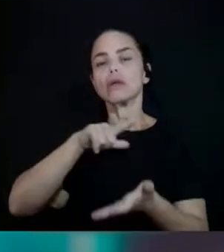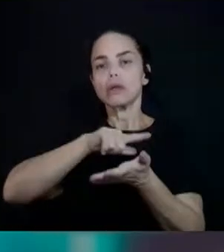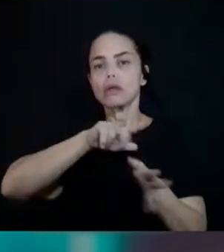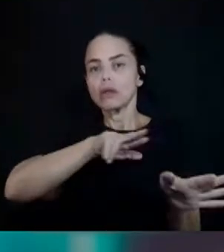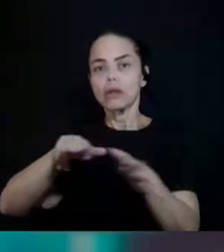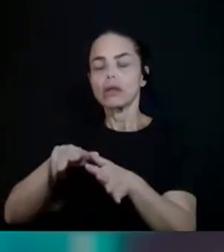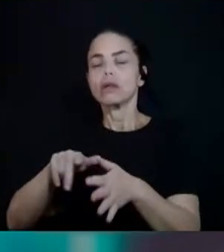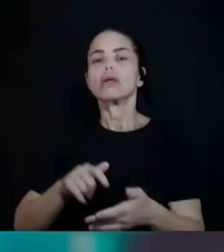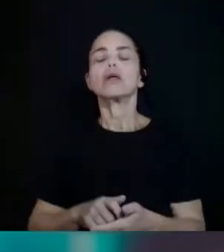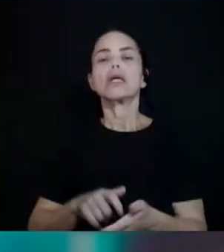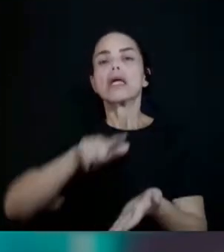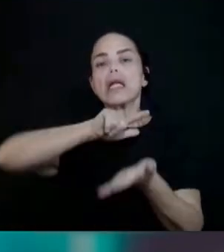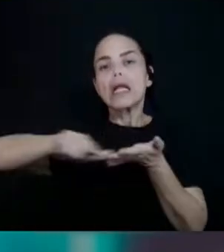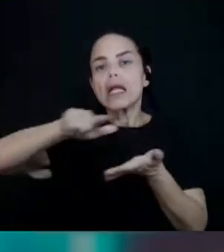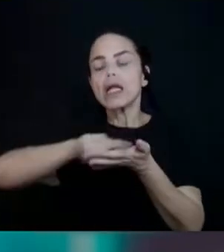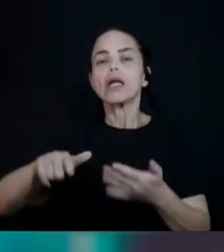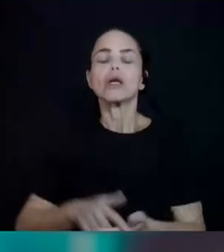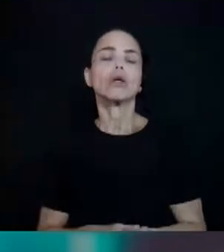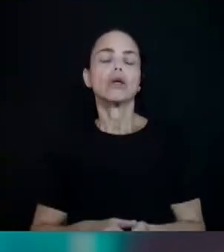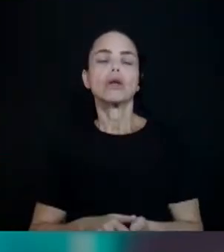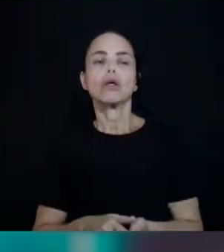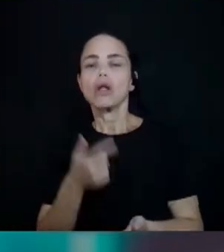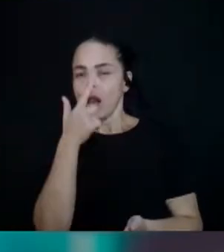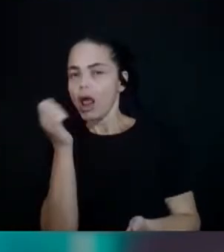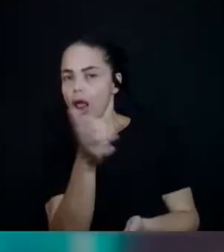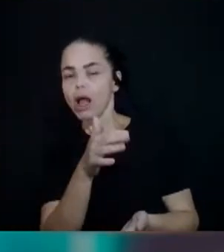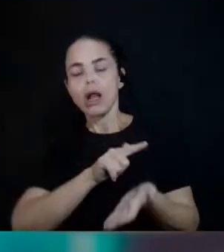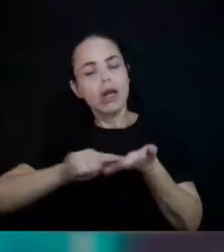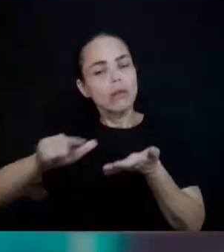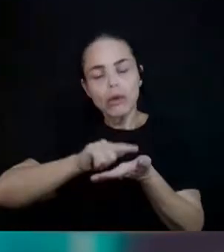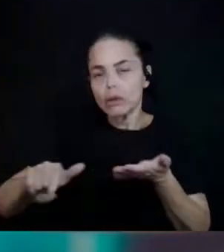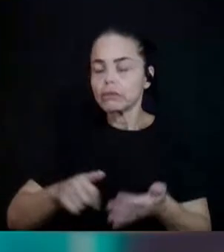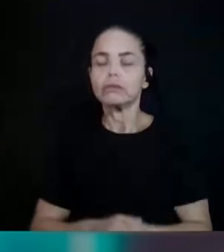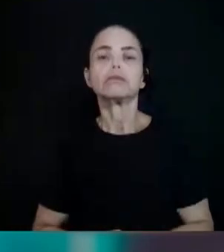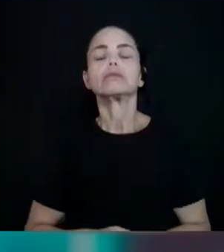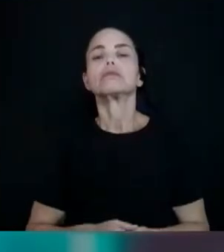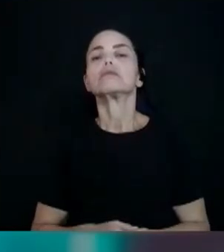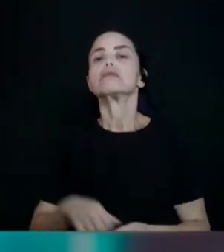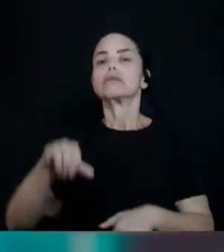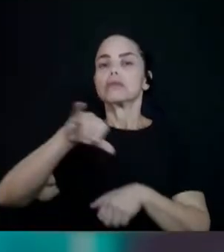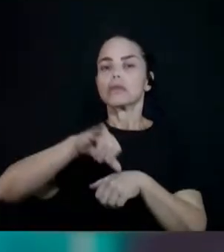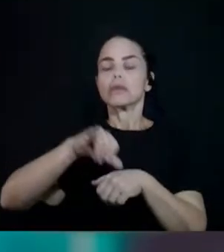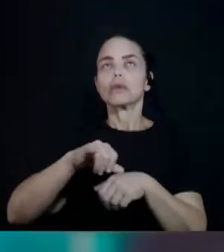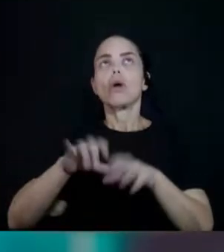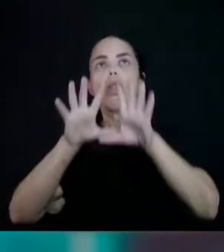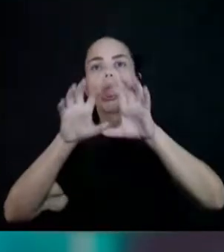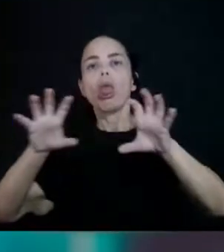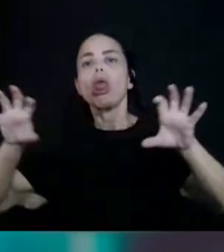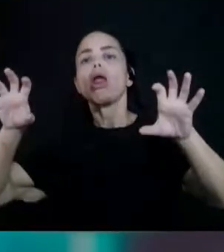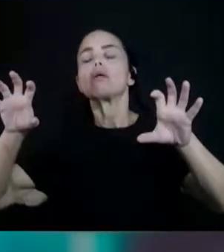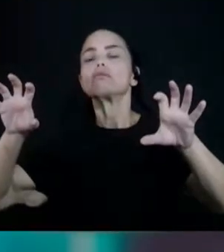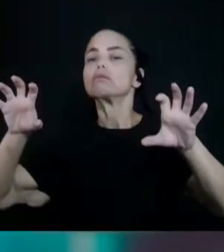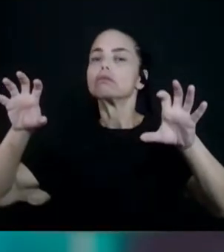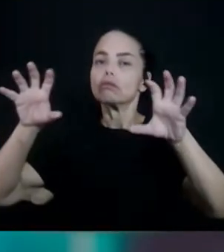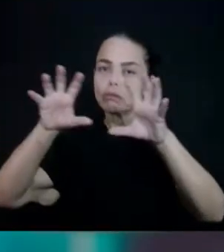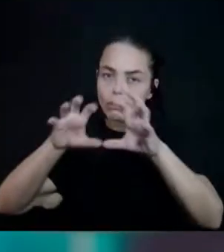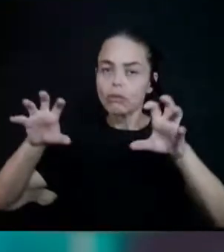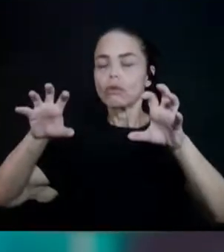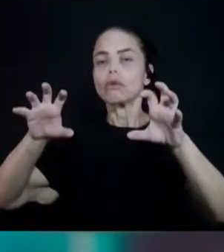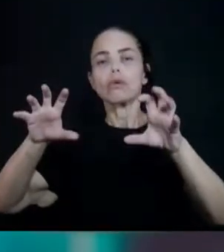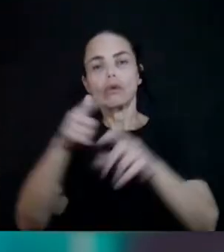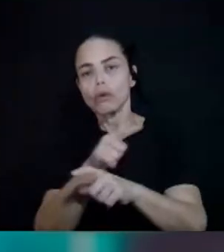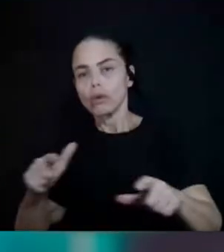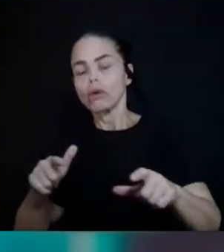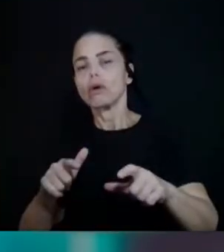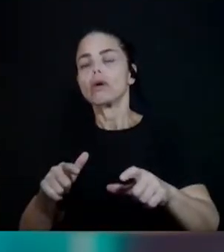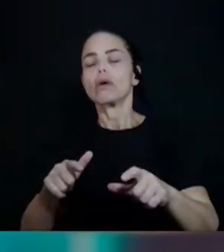essa história do capital decidir que tem uma nuvem, a nuvem não existe, né? Ela é muito física, ela